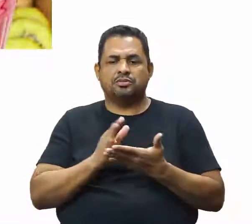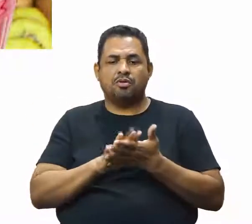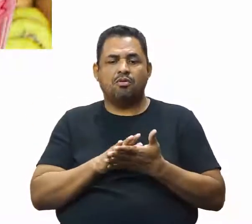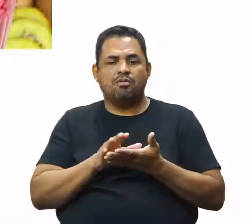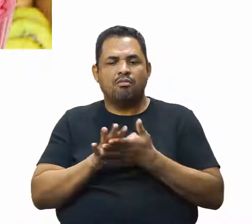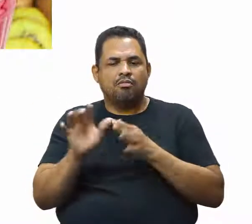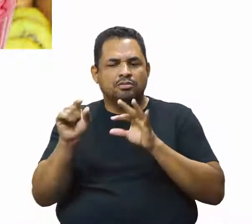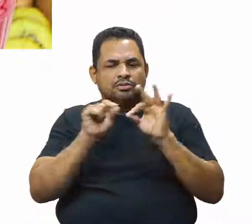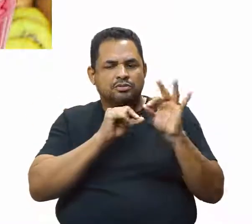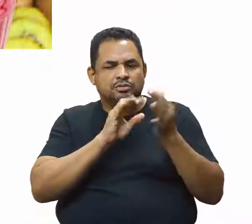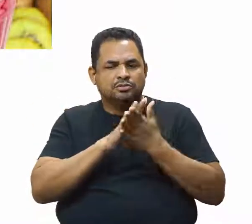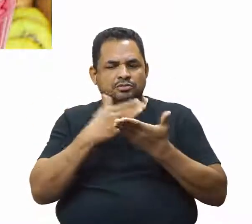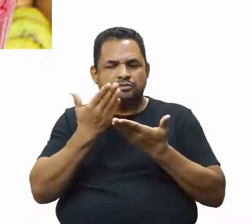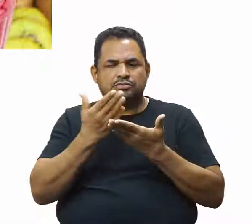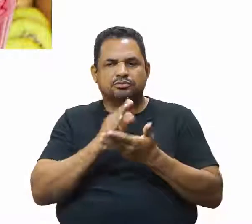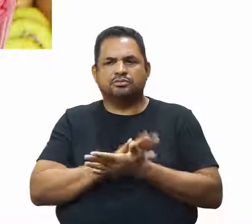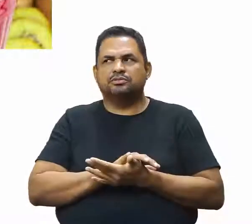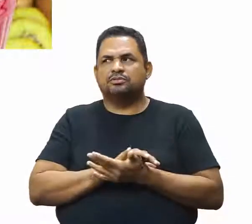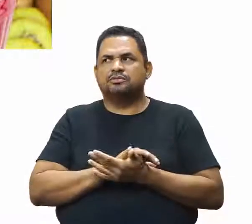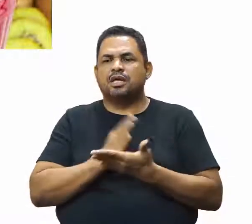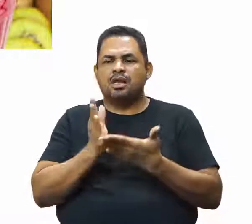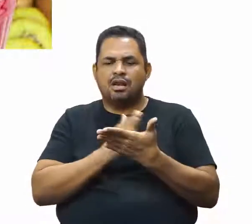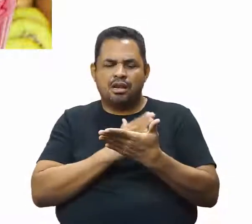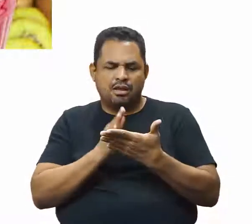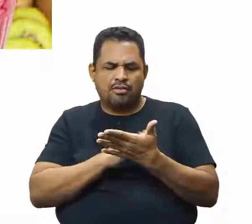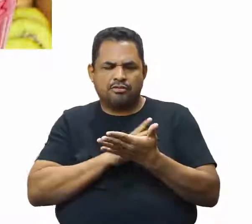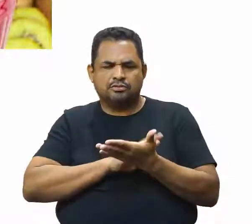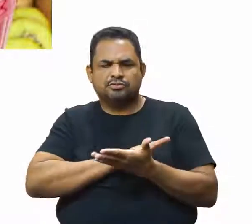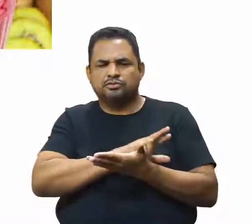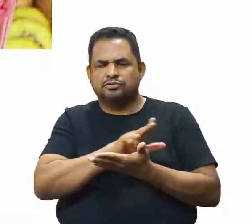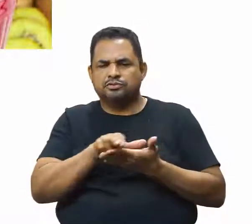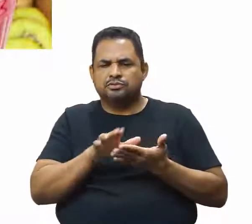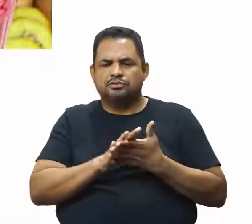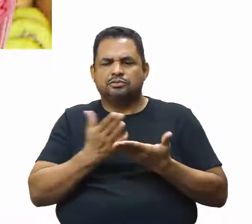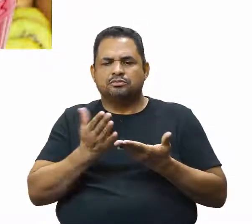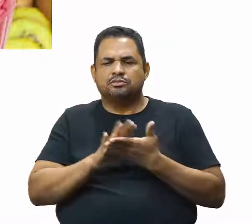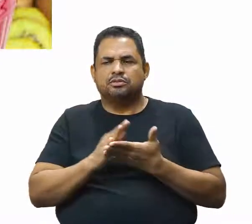entender. Não é que eu não sei